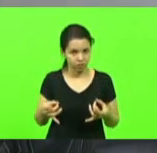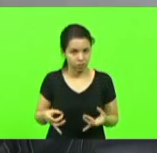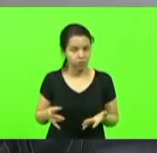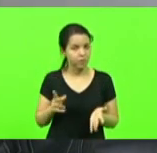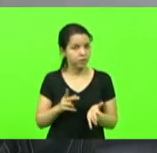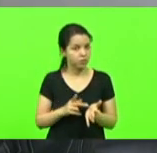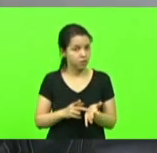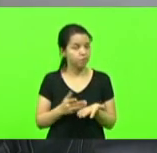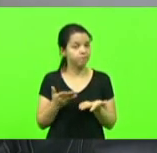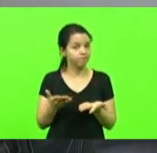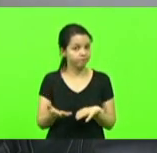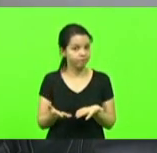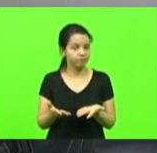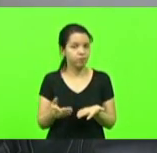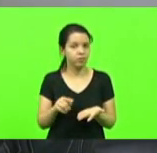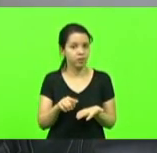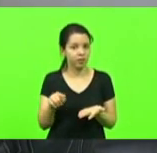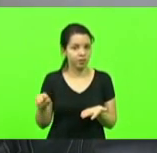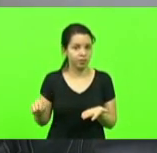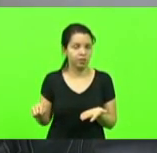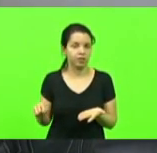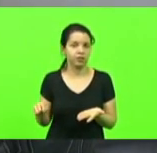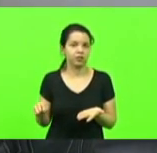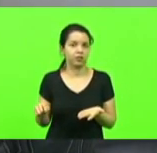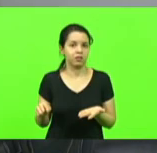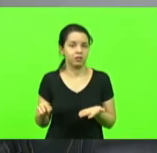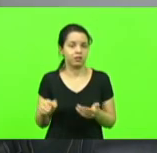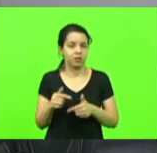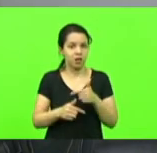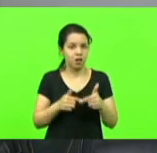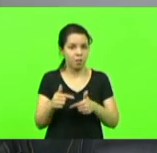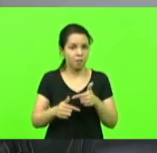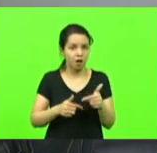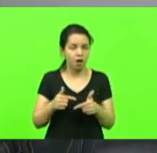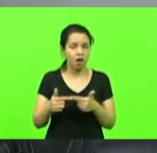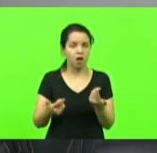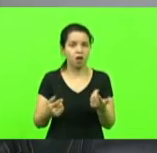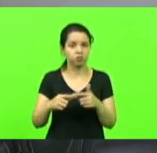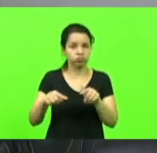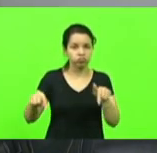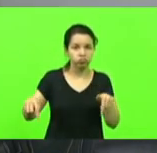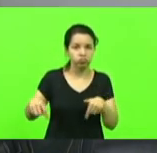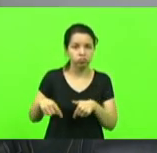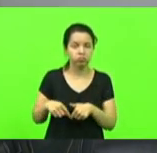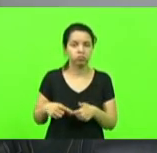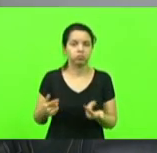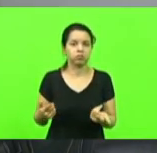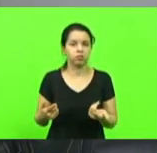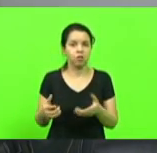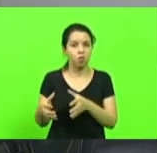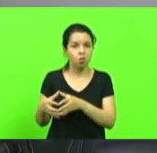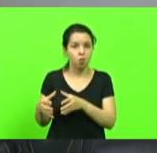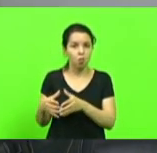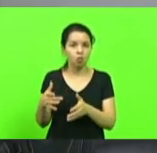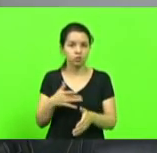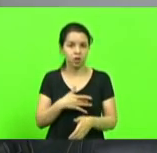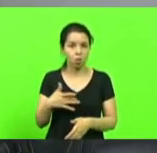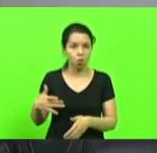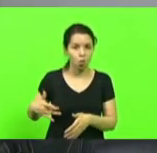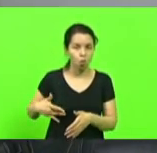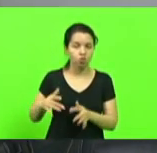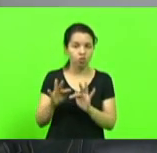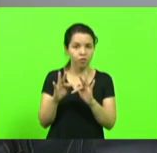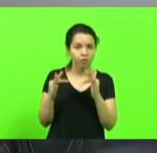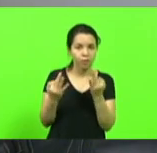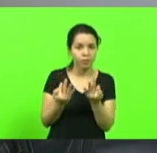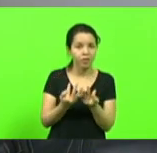pessoal toca o serviço nos ambulatórios, na equipe de saúde da família e não